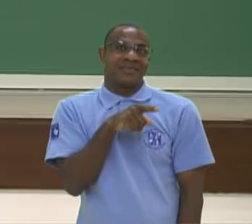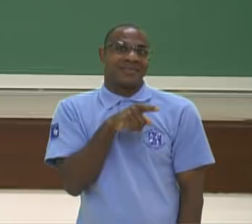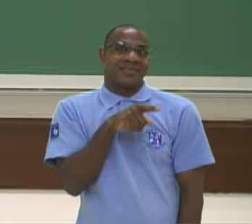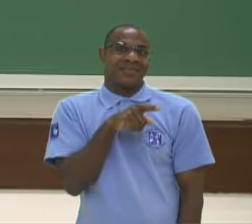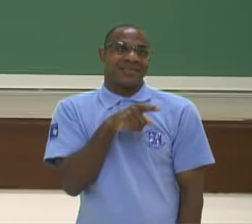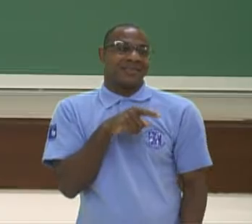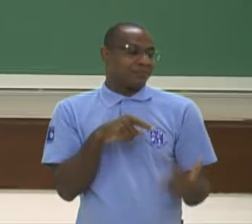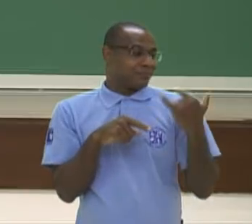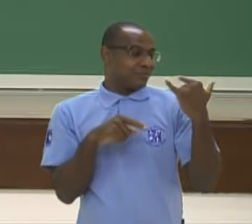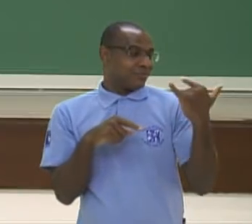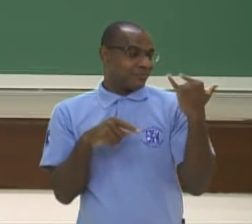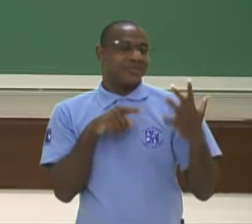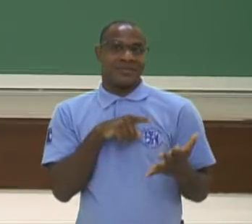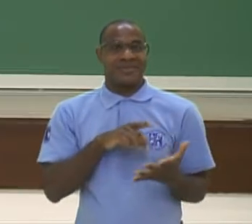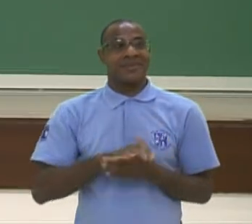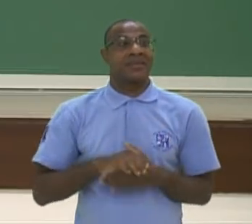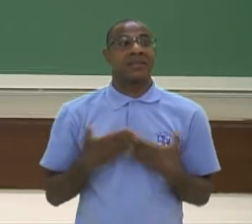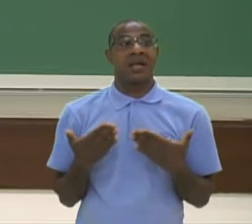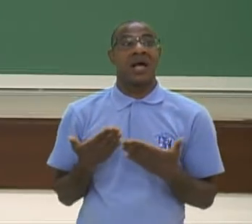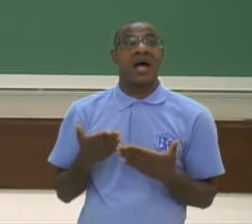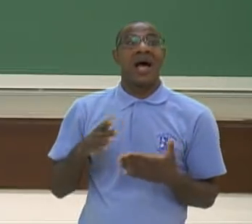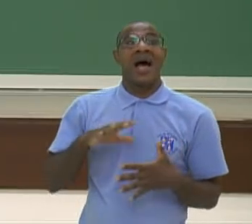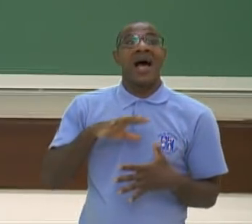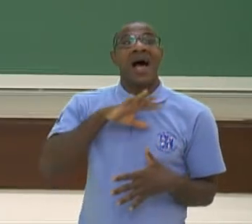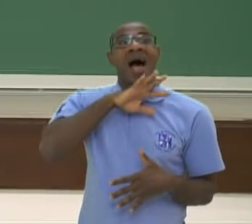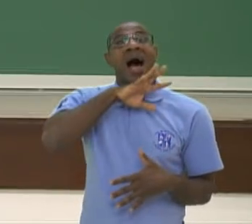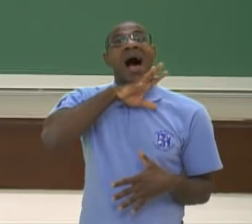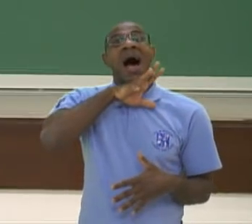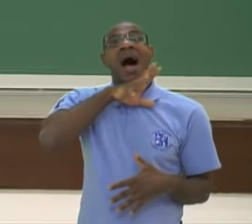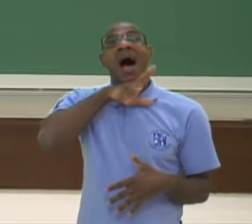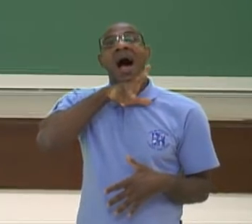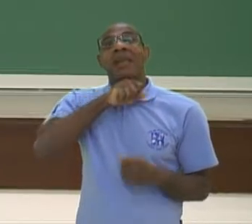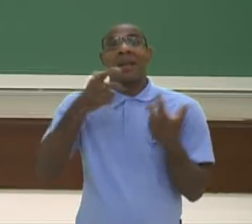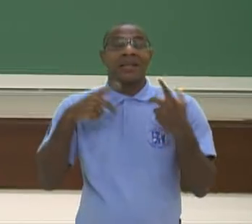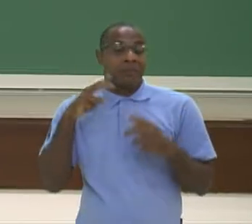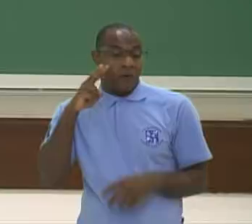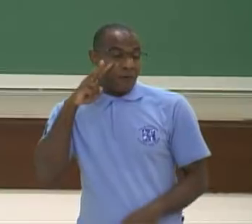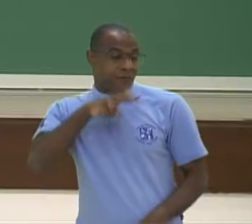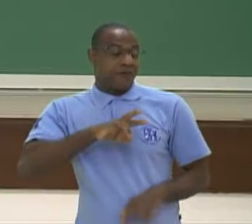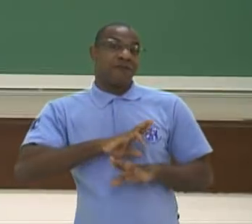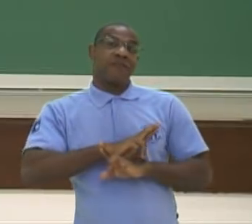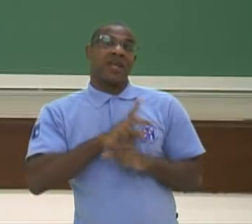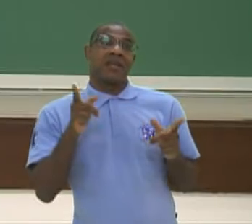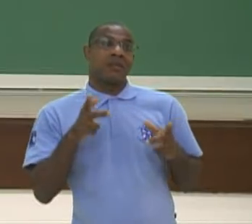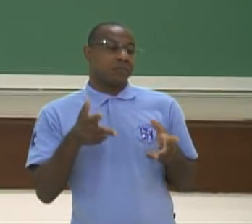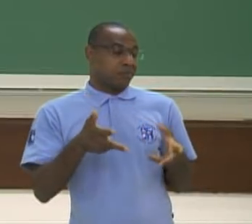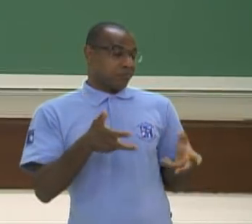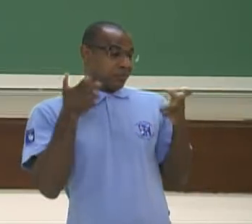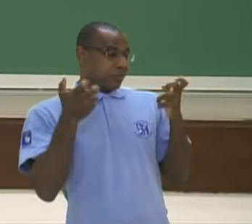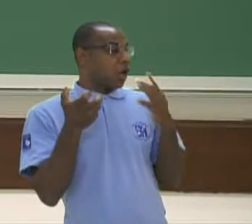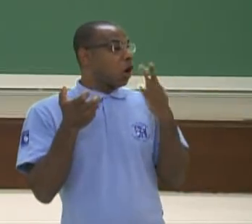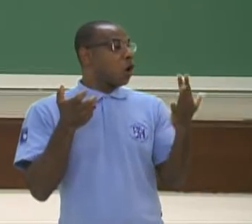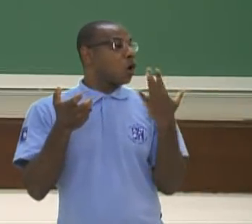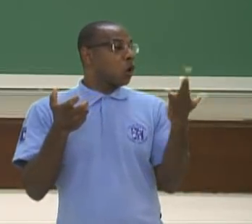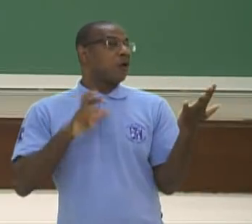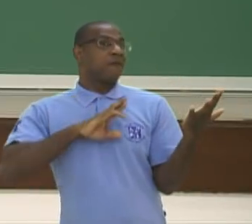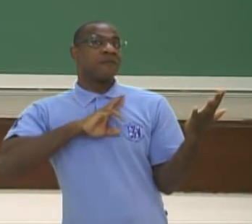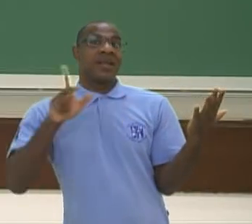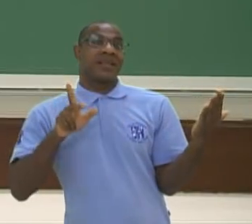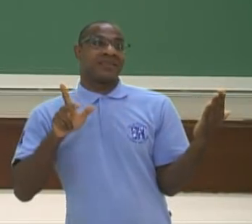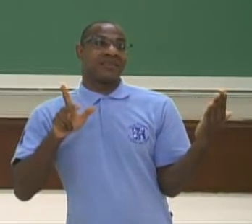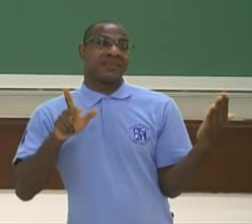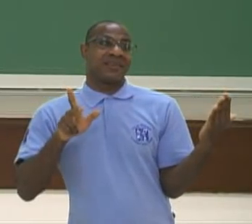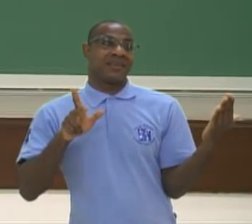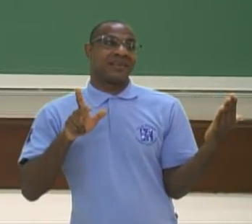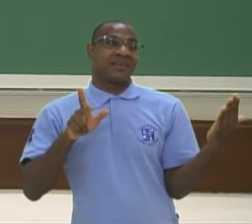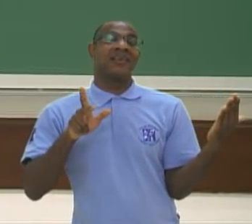chamar a atenção. Tem muitos animais que eles têm uma visão diferente da nossa e eles captam as cores de formas diferentes. Então